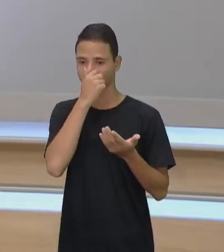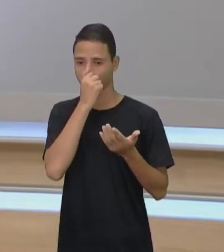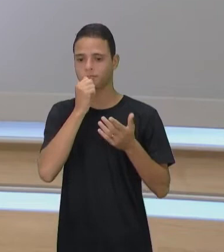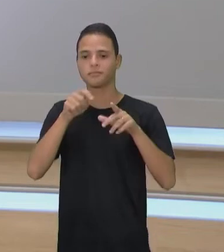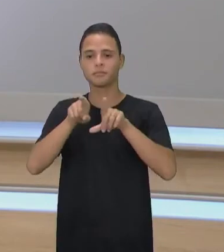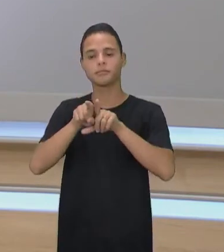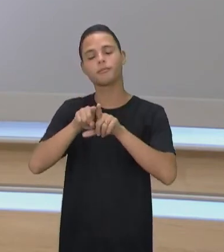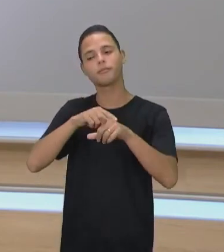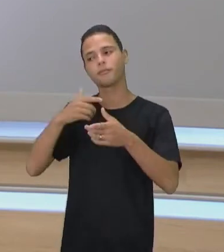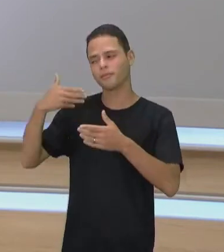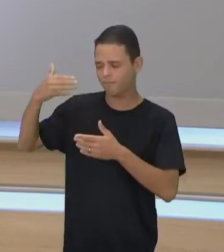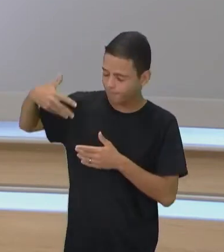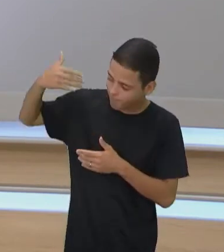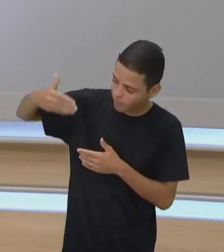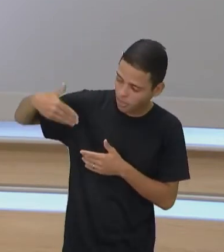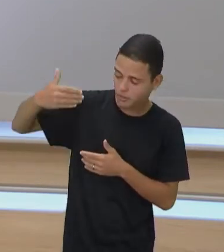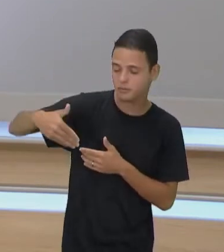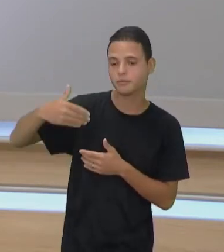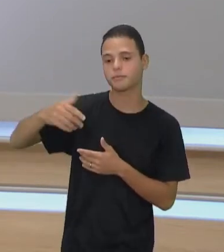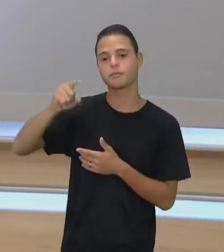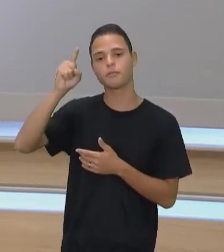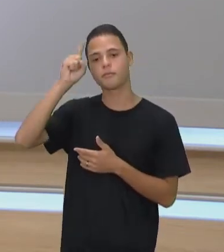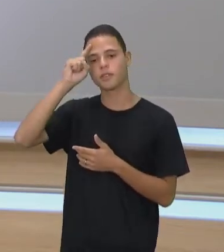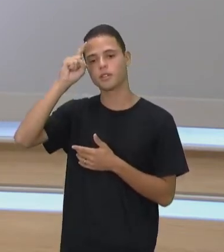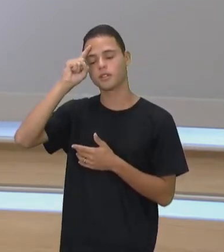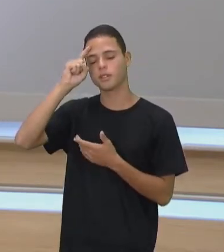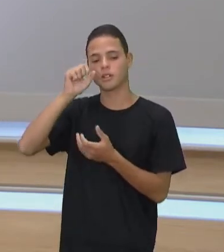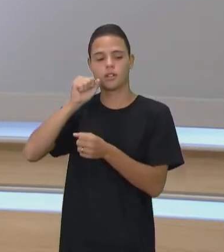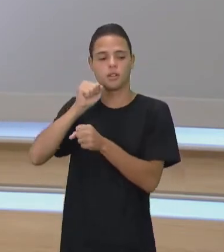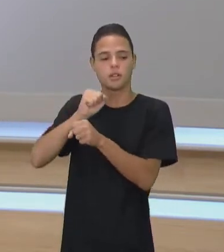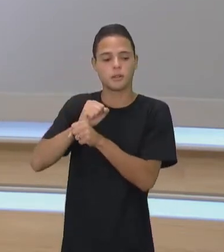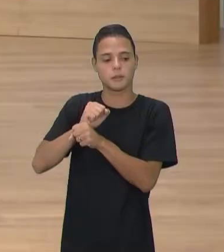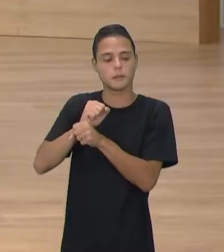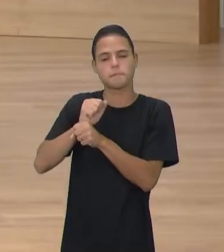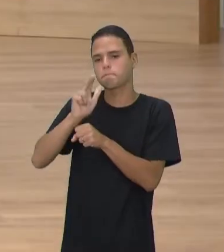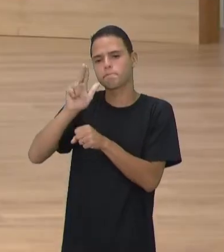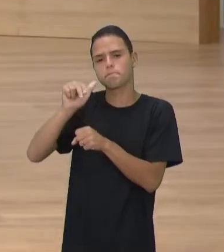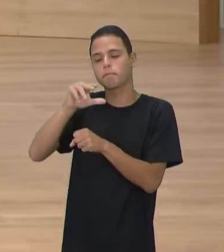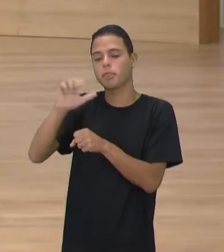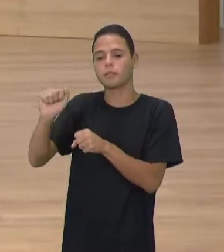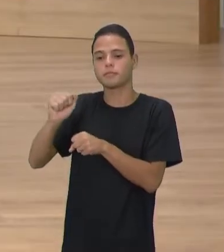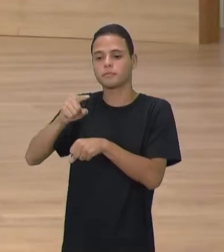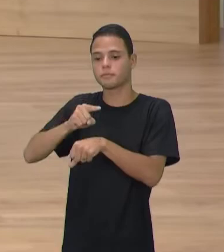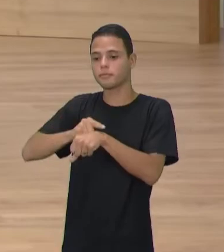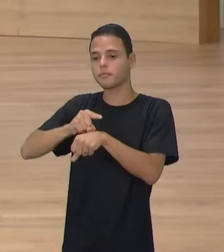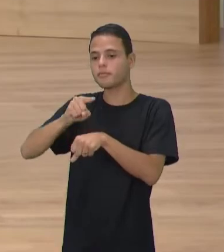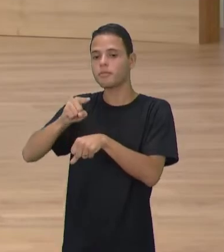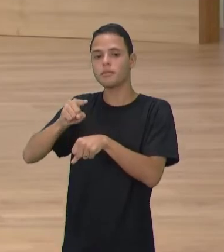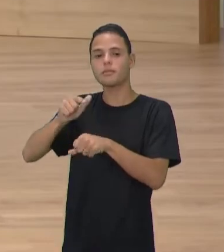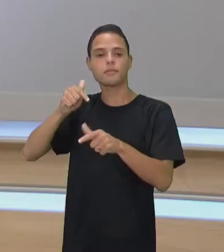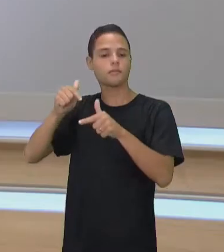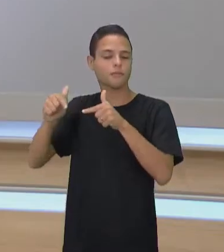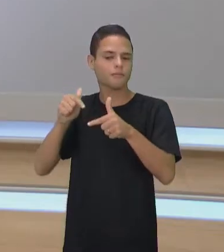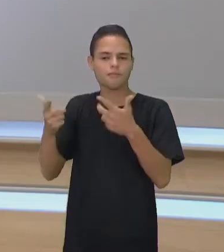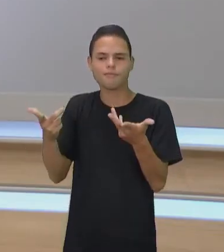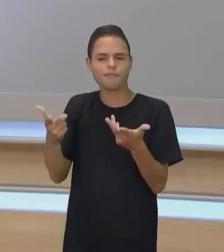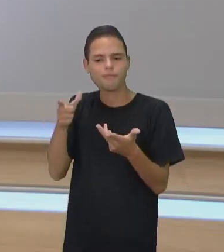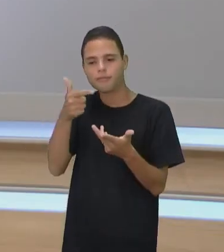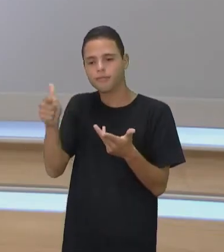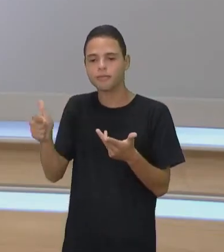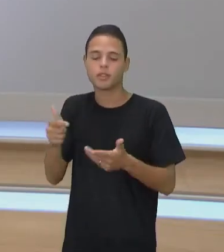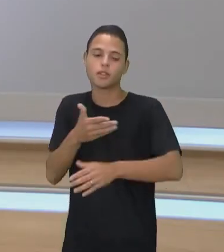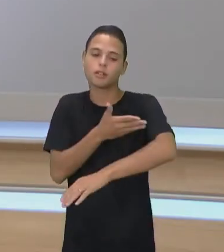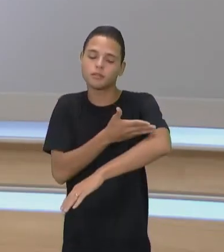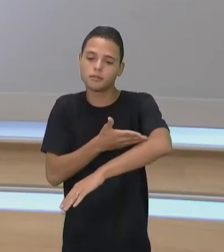tempo fazendo isso dentro da minha rotina, que eu nem paro para pensar, já vai no automático, nem dá mais tanto trabalho, porque eu já sei, eu já